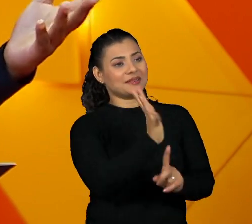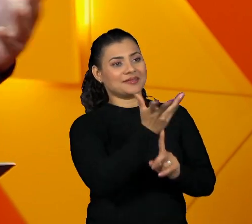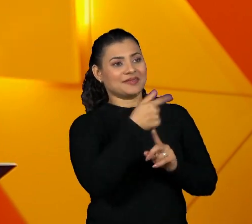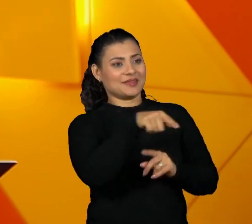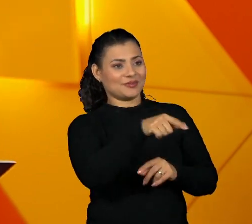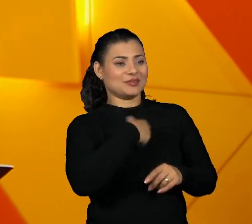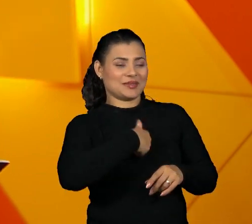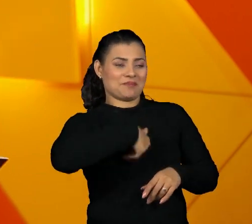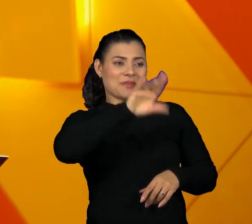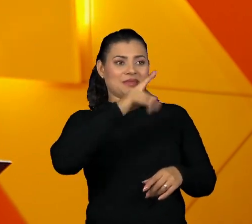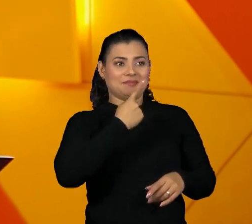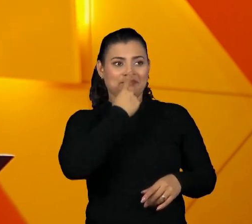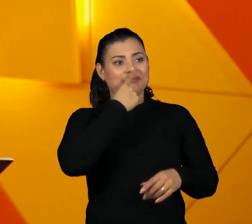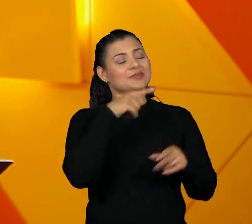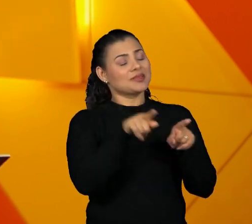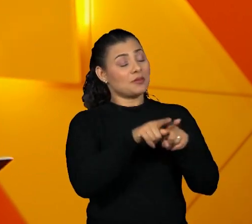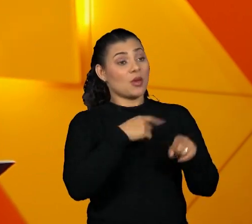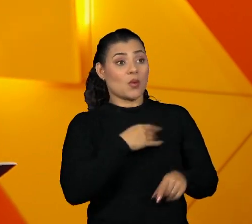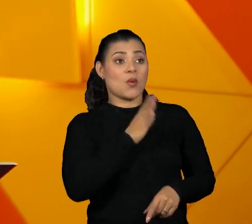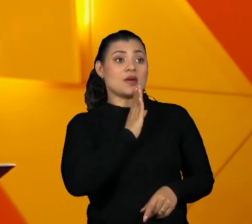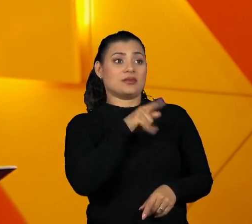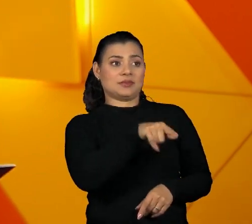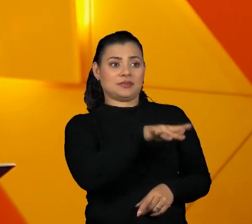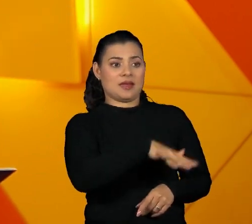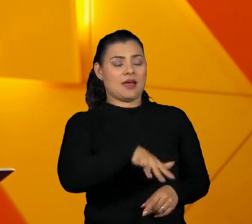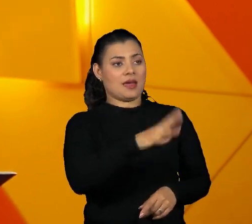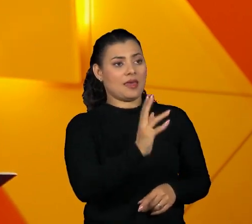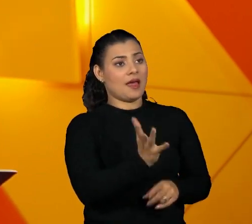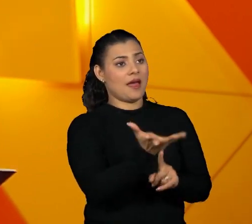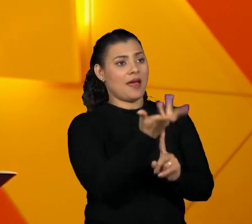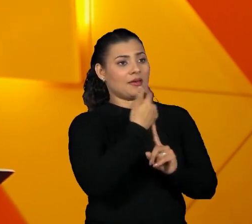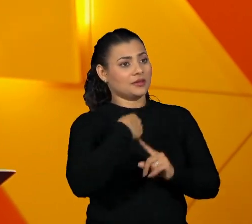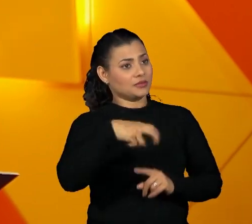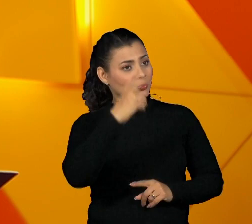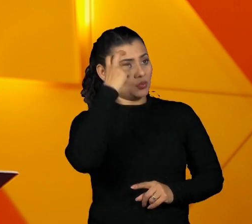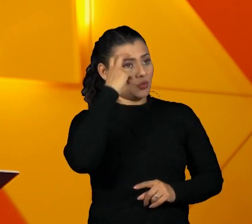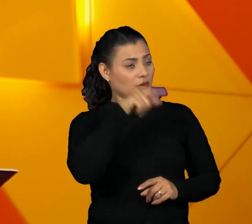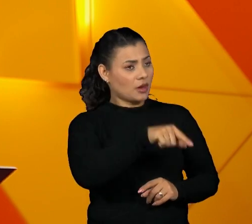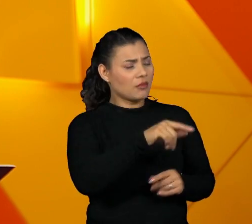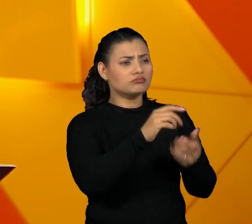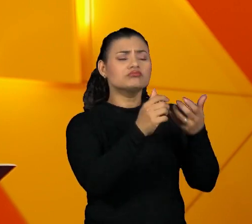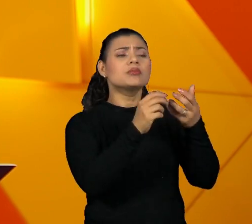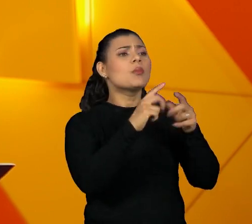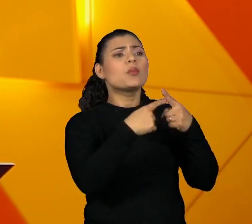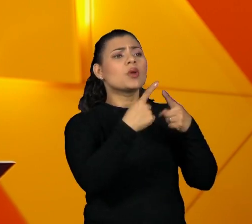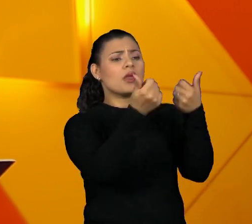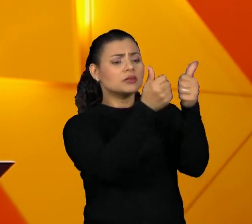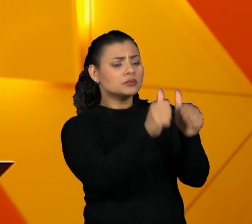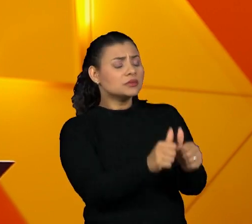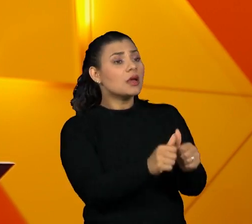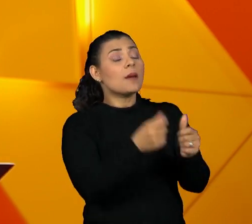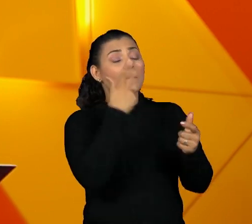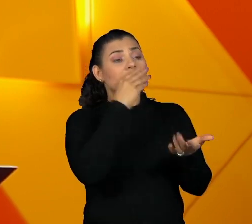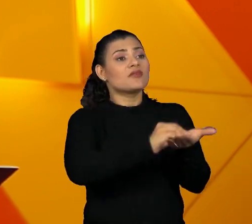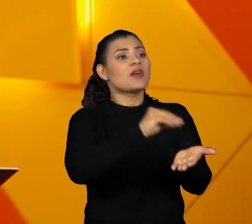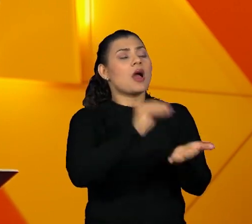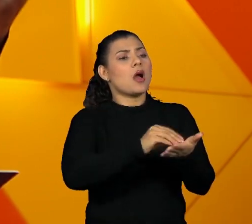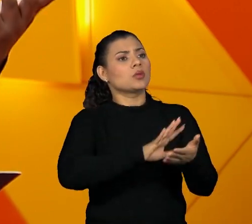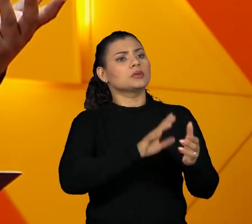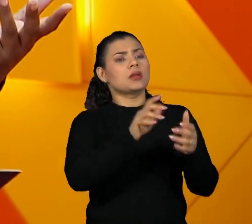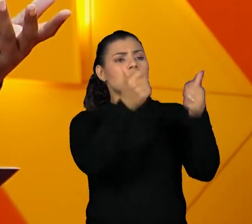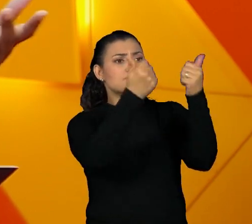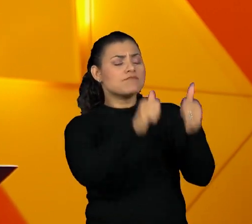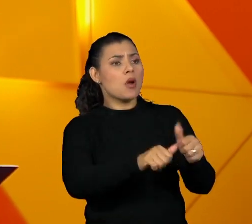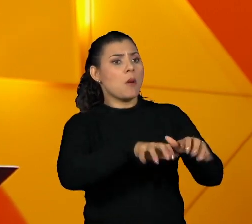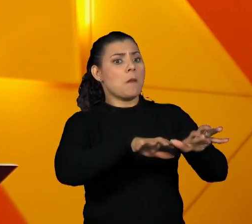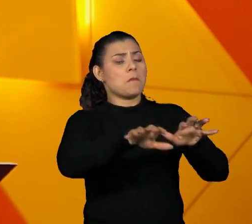grande, na verdade, mas você tem um conhecimento muito grande nessa arte. Queria que você falasse, por que a escultura não ganhou tanto espaço como ganhou a pintura,